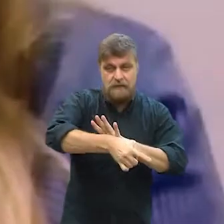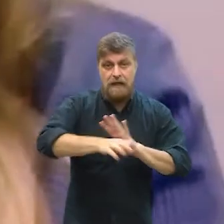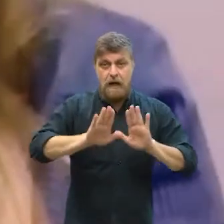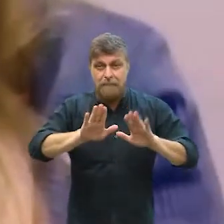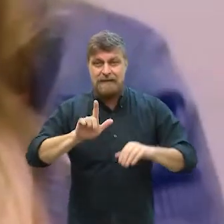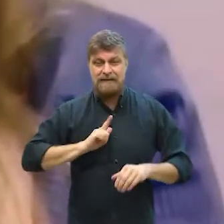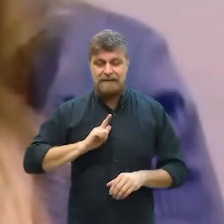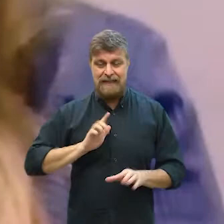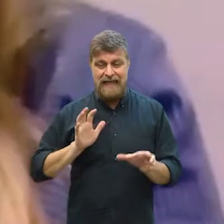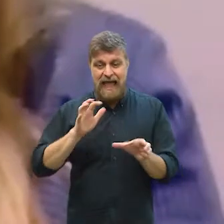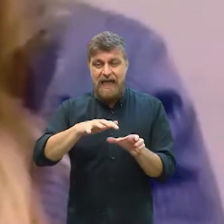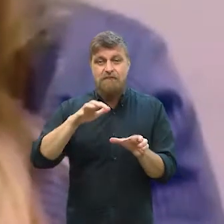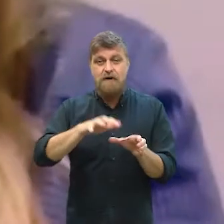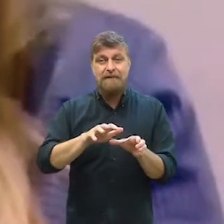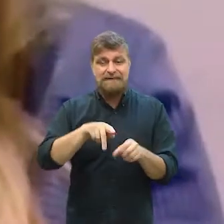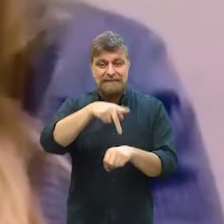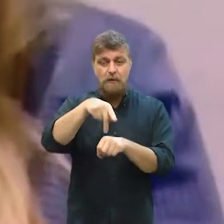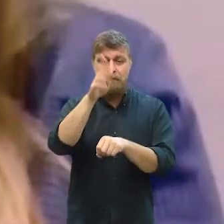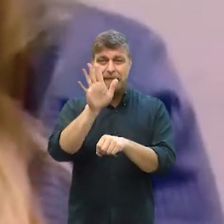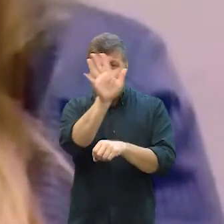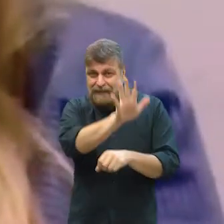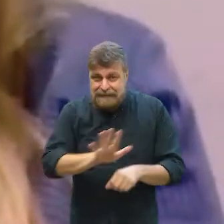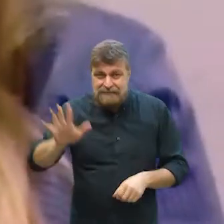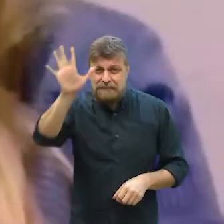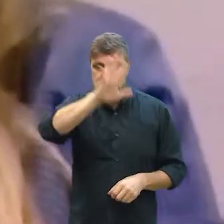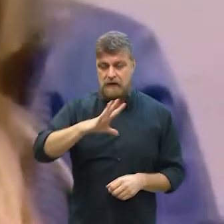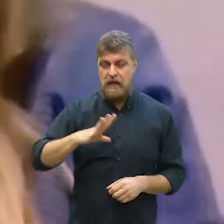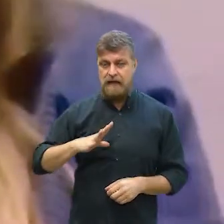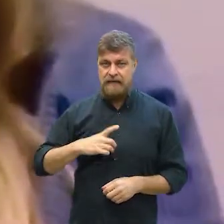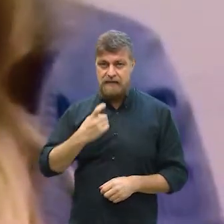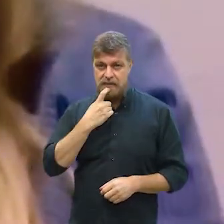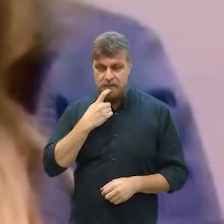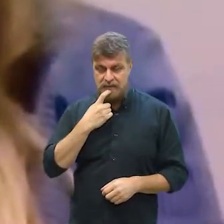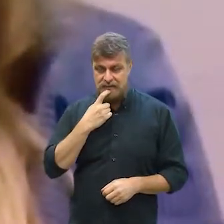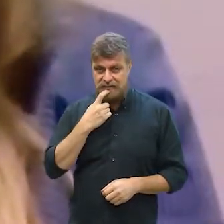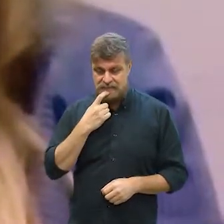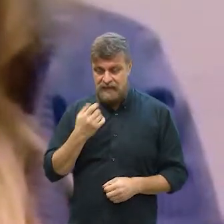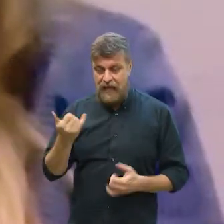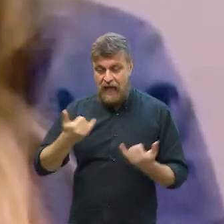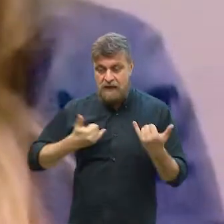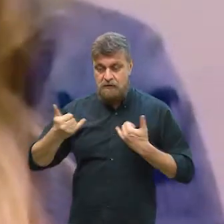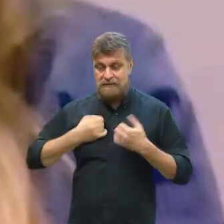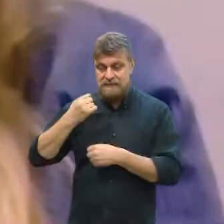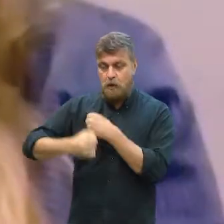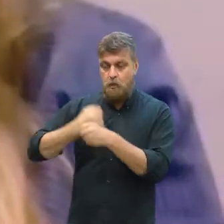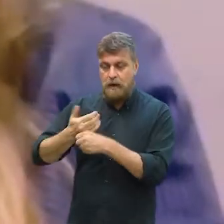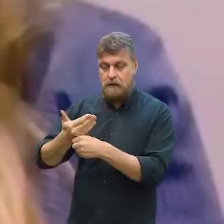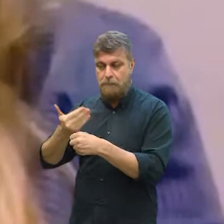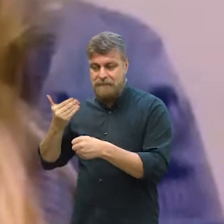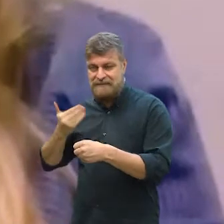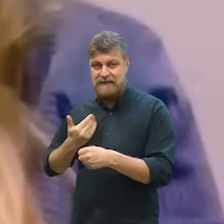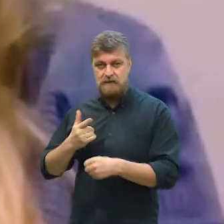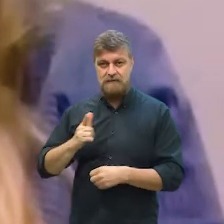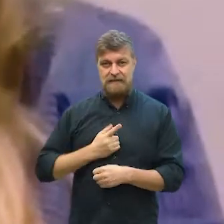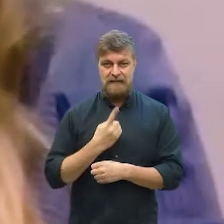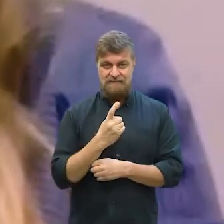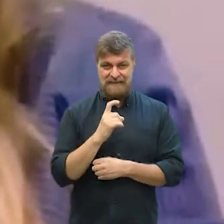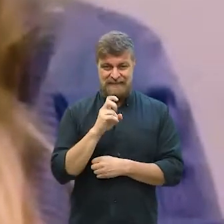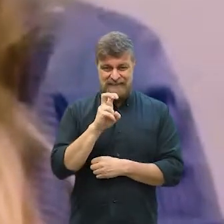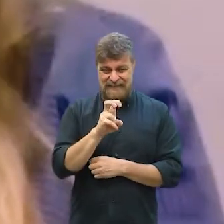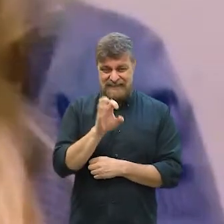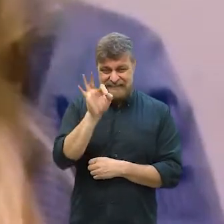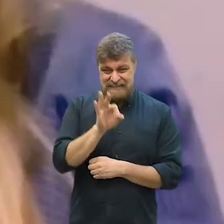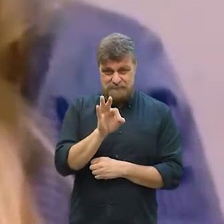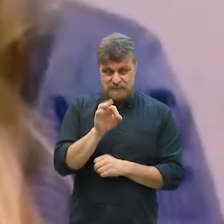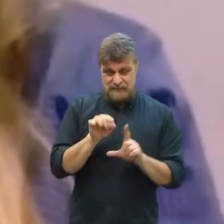viu? Porque a gente tem muitos dados nacionais, né? Aqui em Campinas a gente tem um dado do ano passado que houve um aumento de quase 15%,